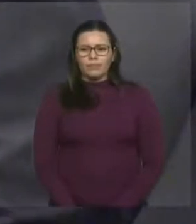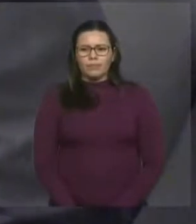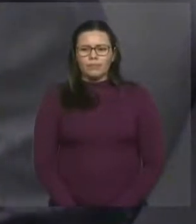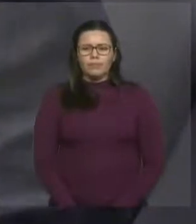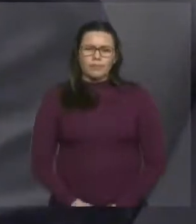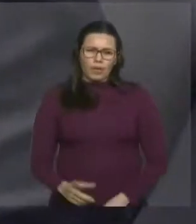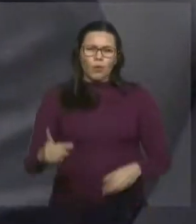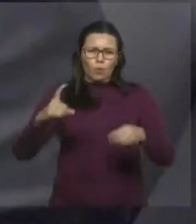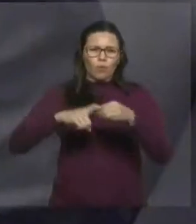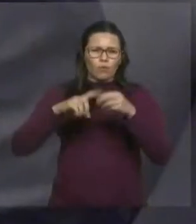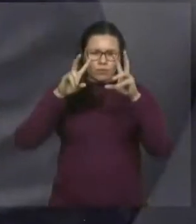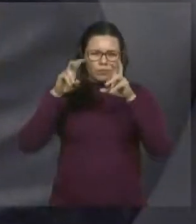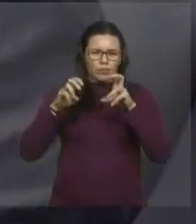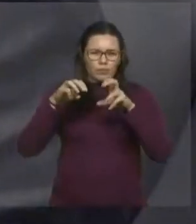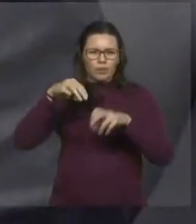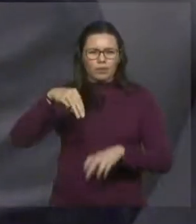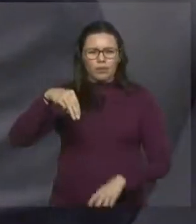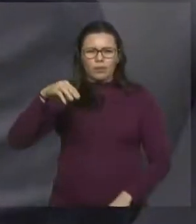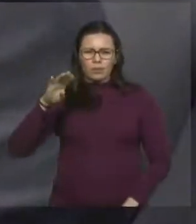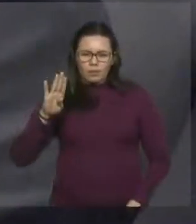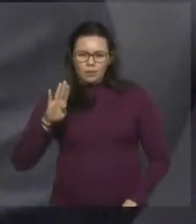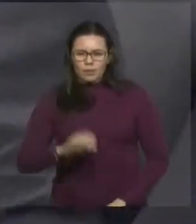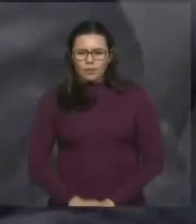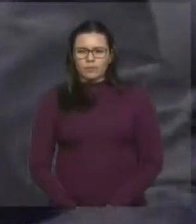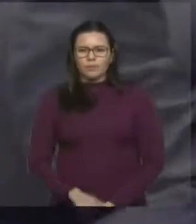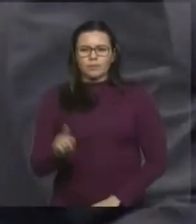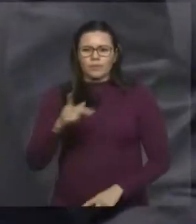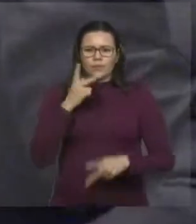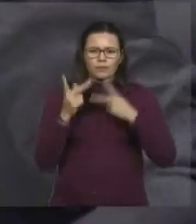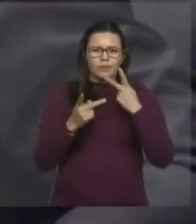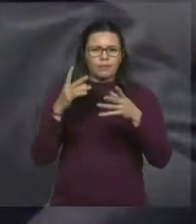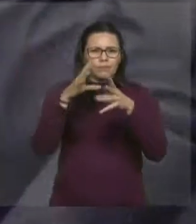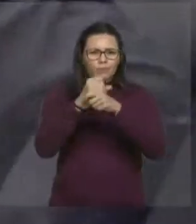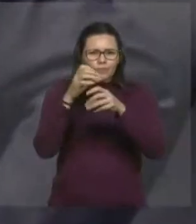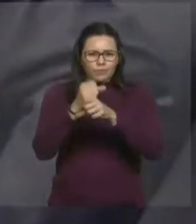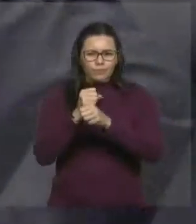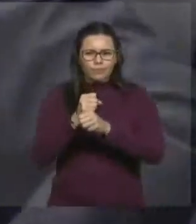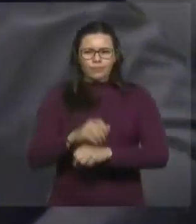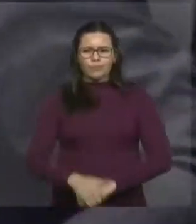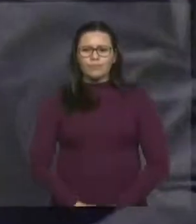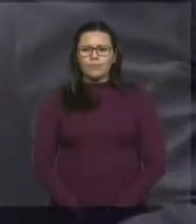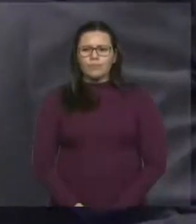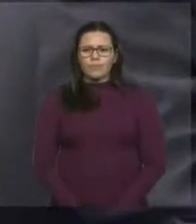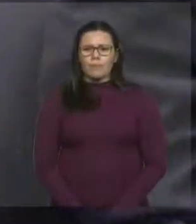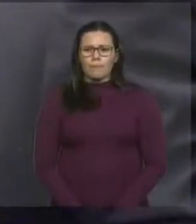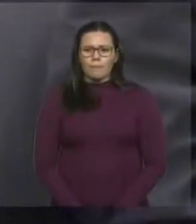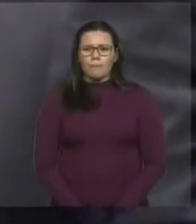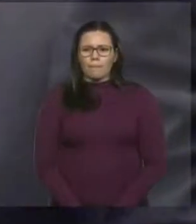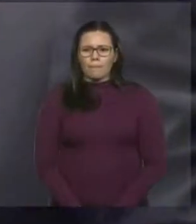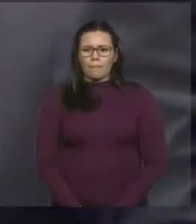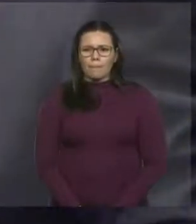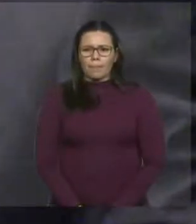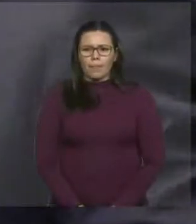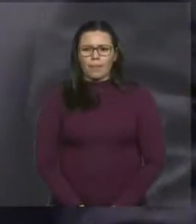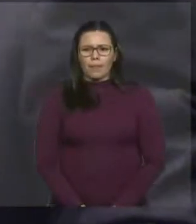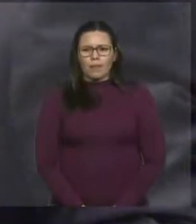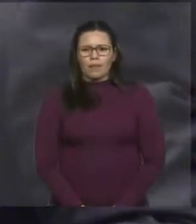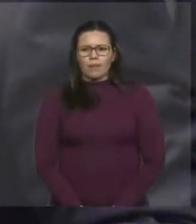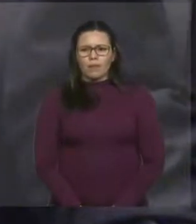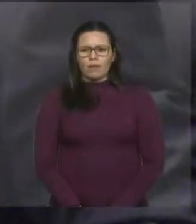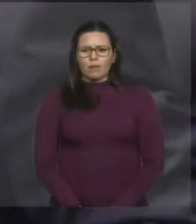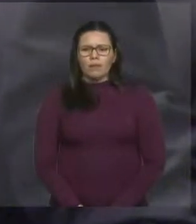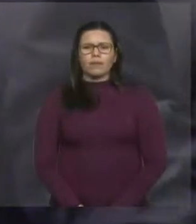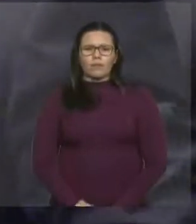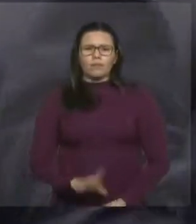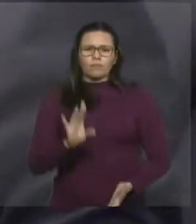E a demanda, que quando você fala orçamentária, a parte financeira, e é o real, mas